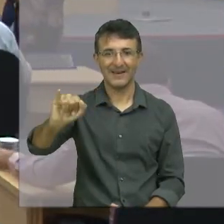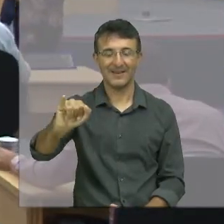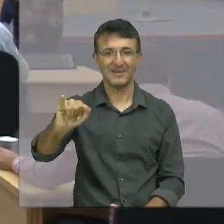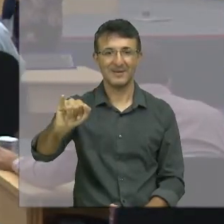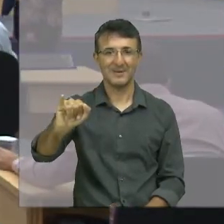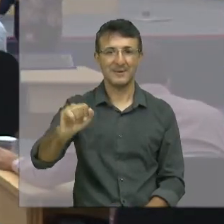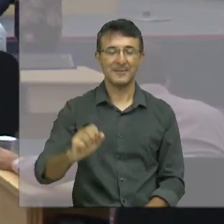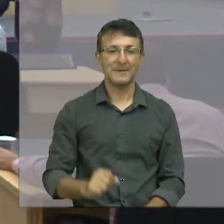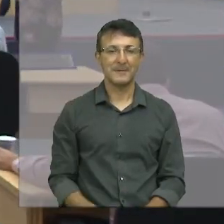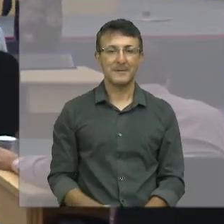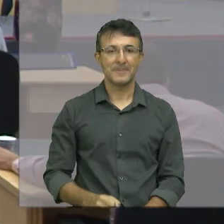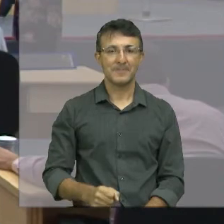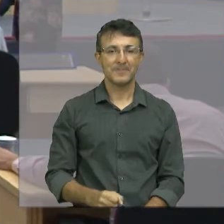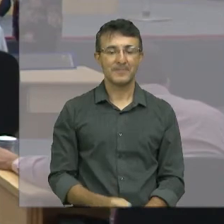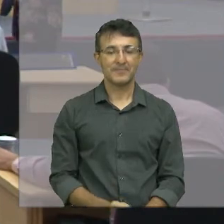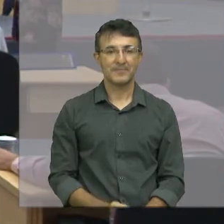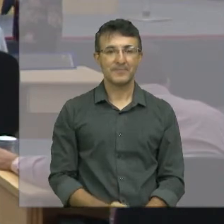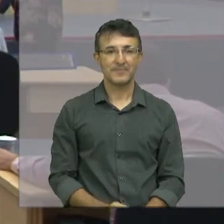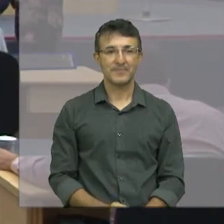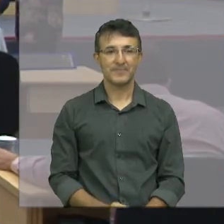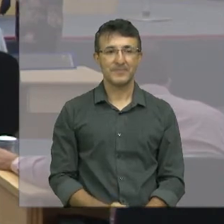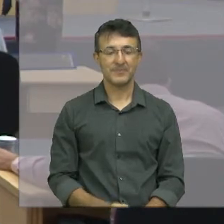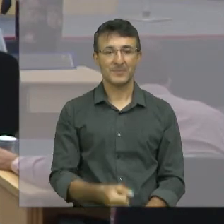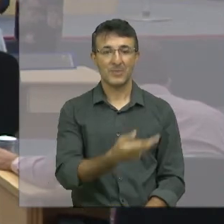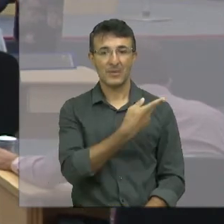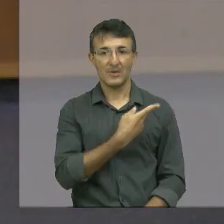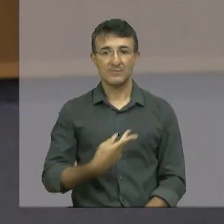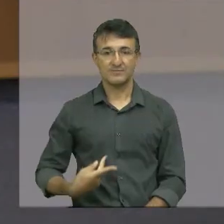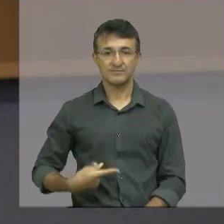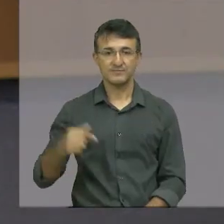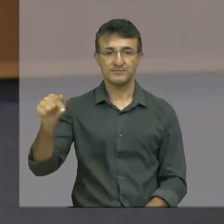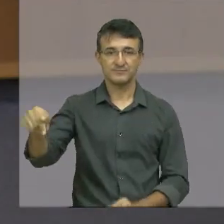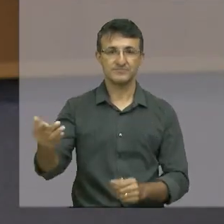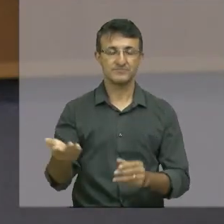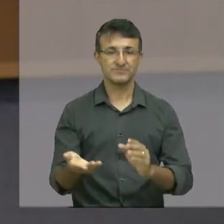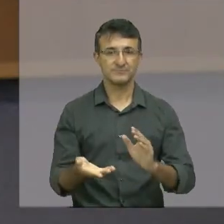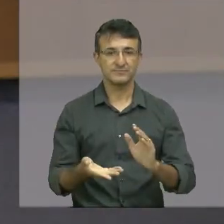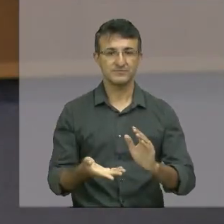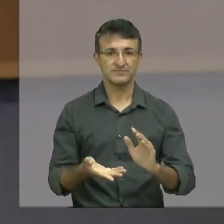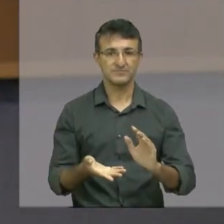esse projeto, quando ele divide a junta em 3